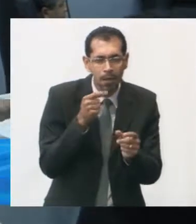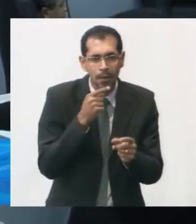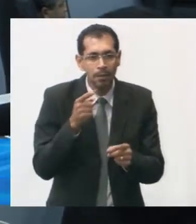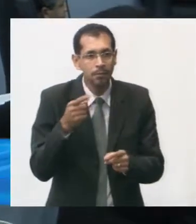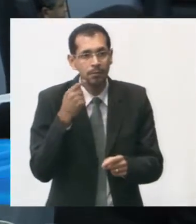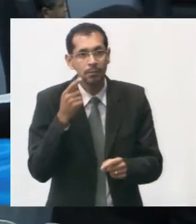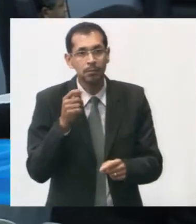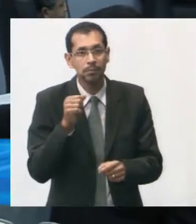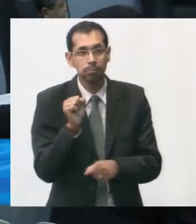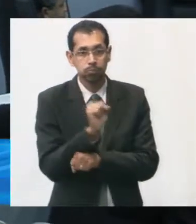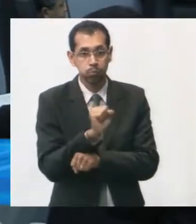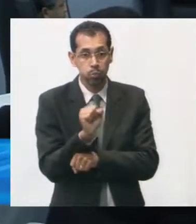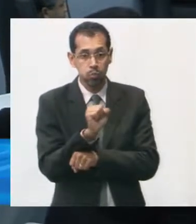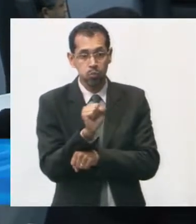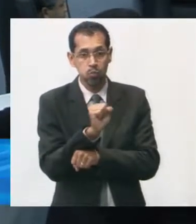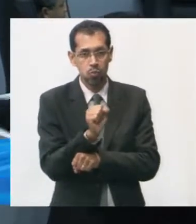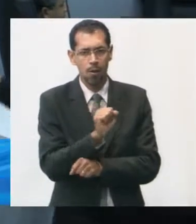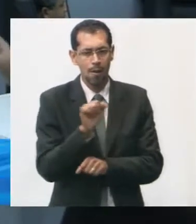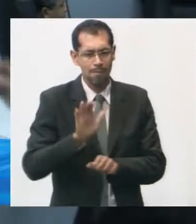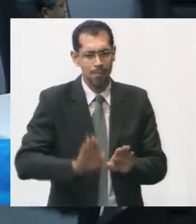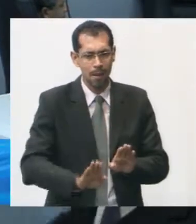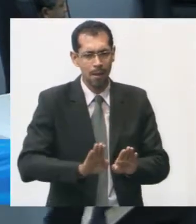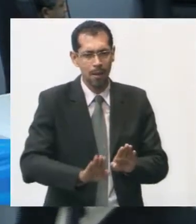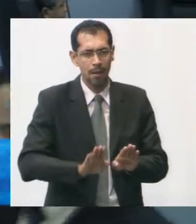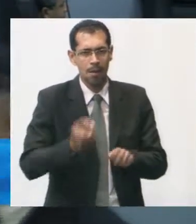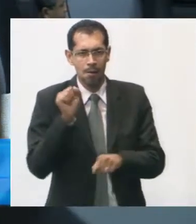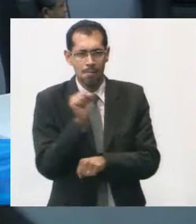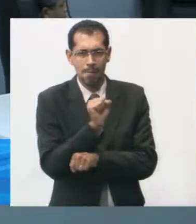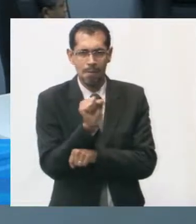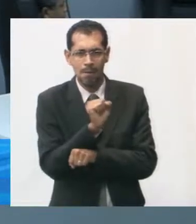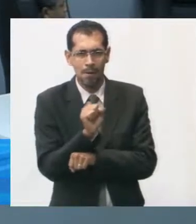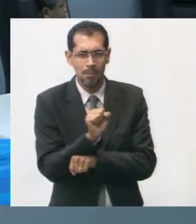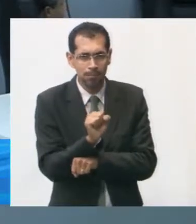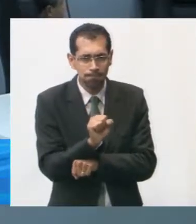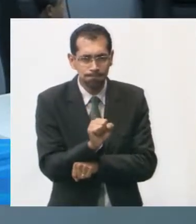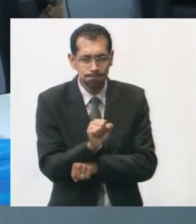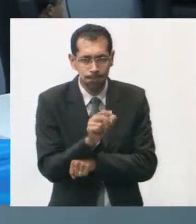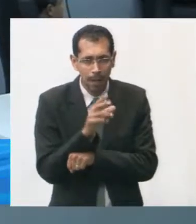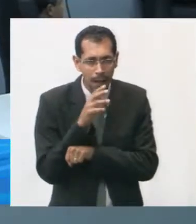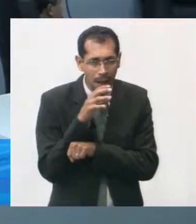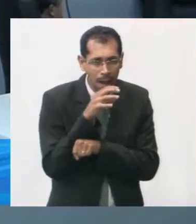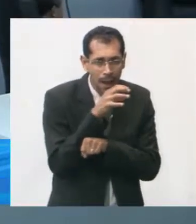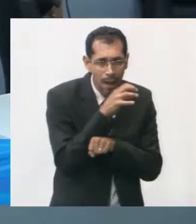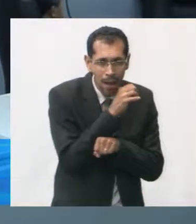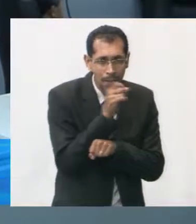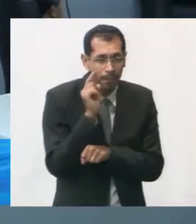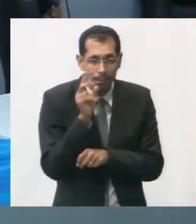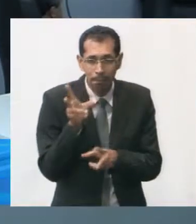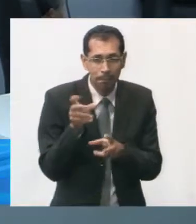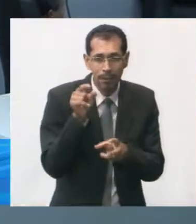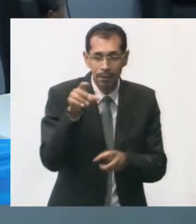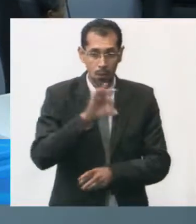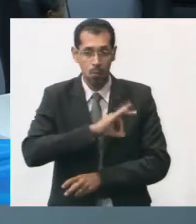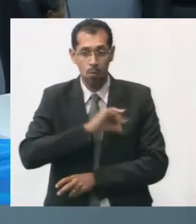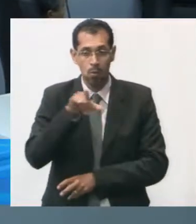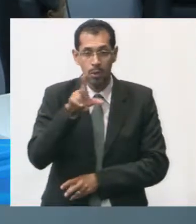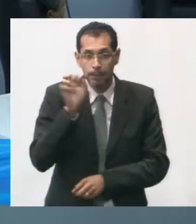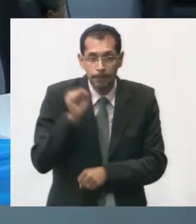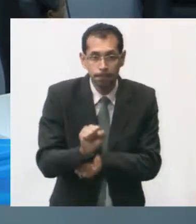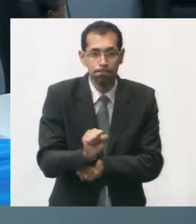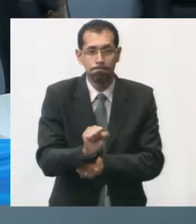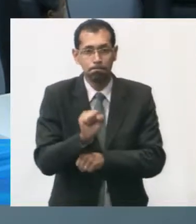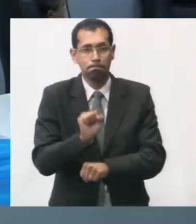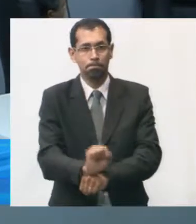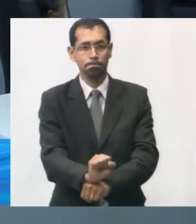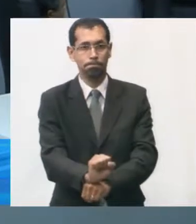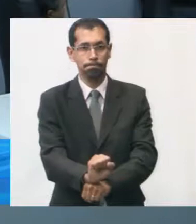o cara mete, puxa o pé no freio e quase causa acidente para poder não levar multa. Então, assim, é uma covardia, é uma